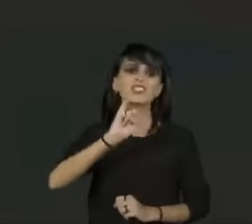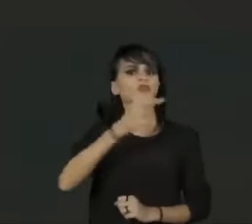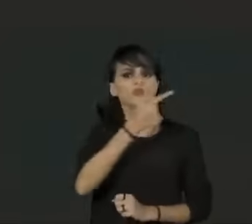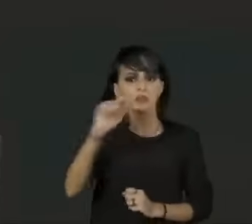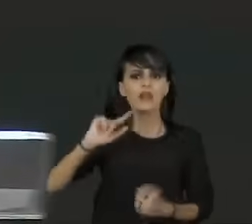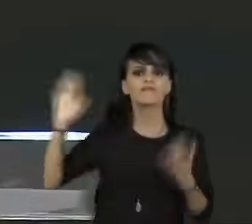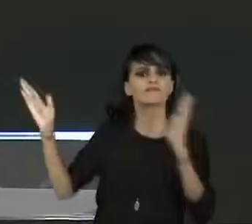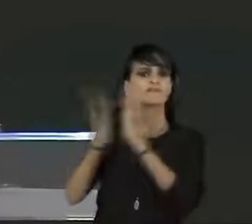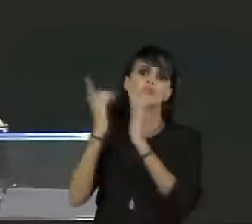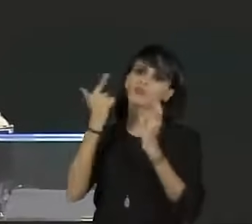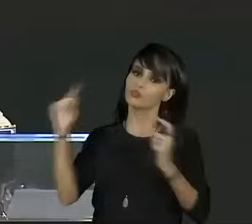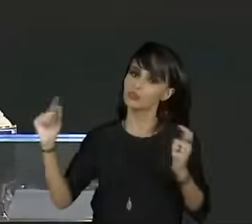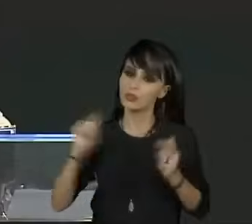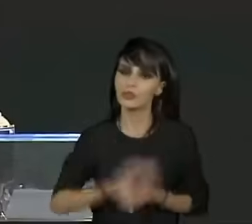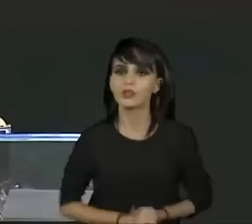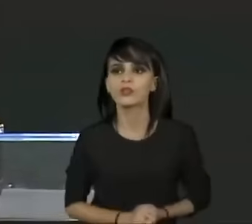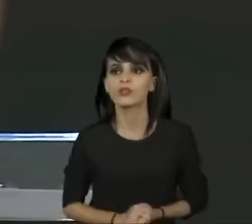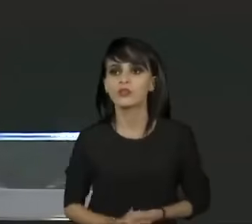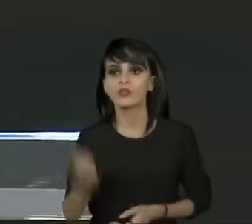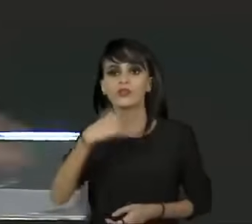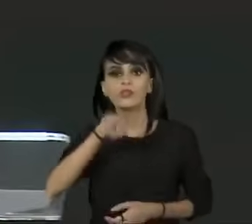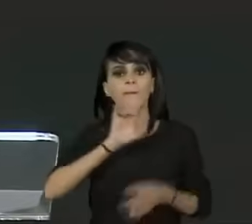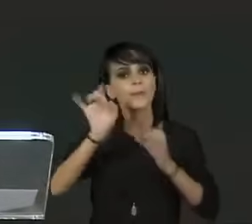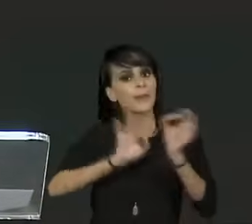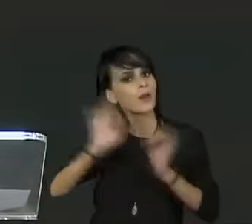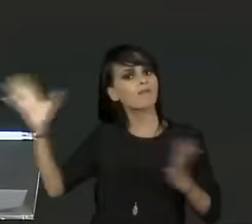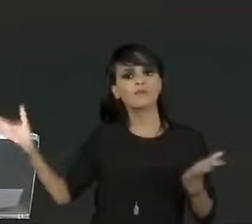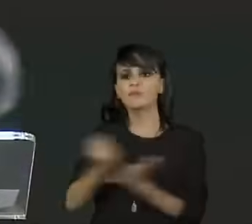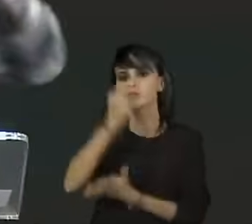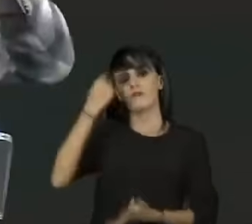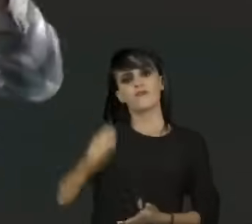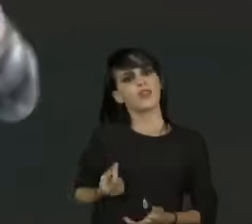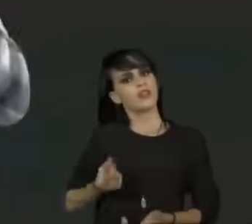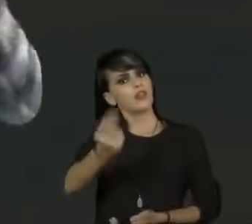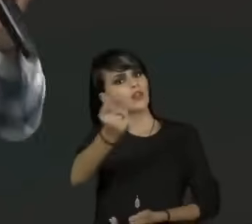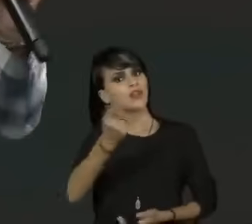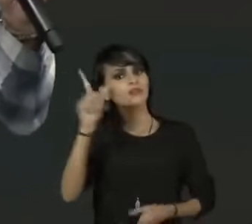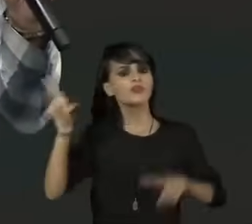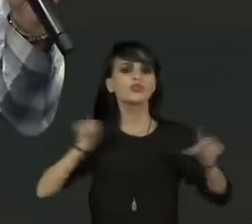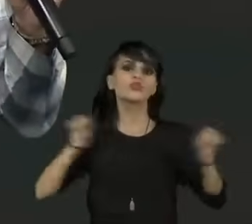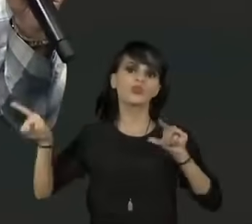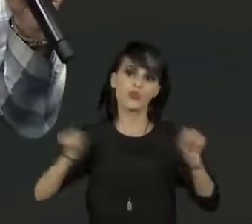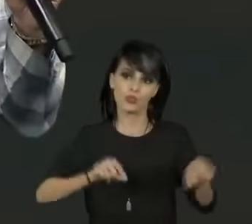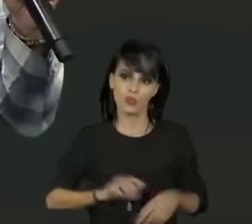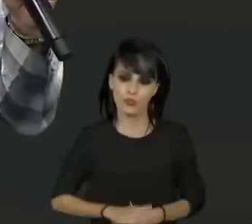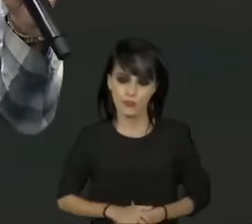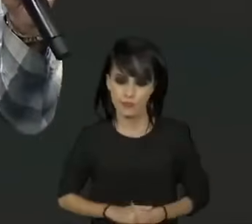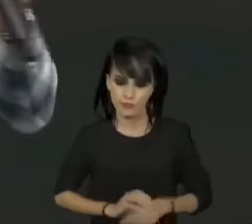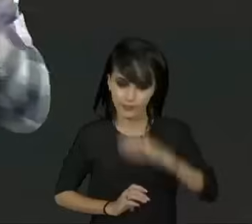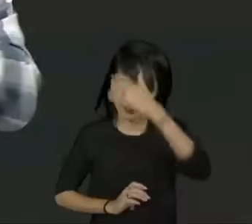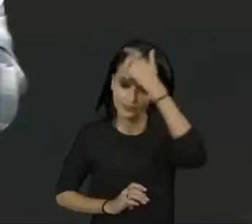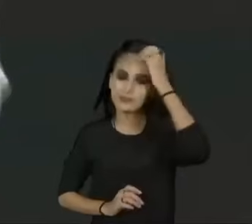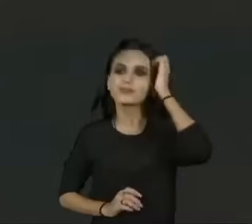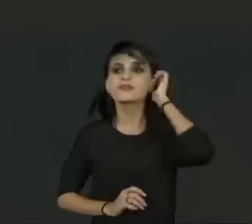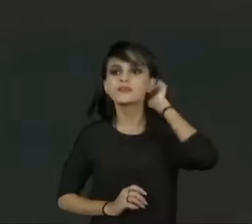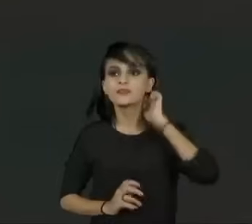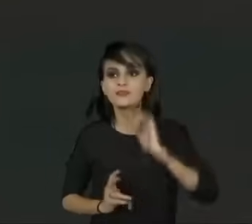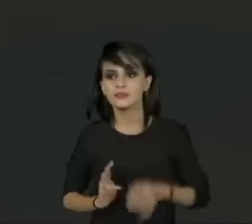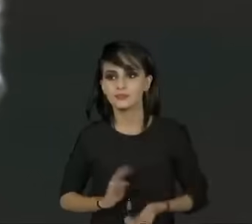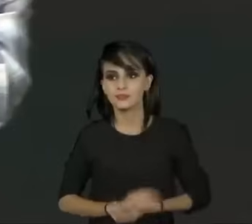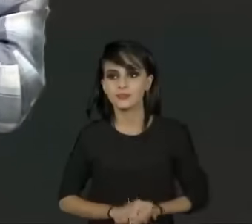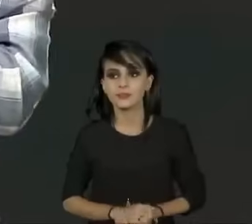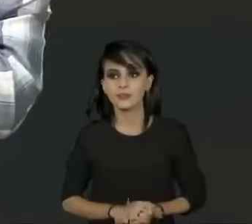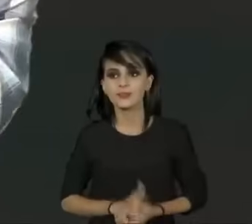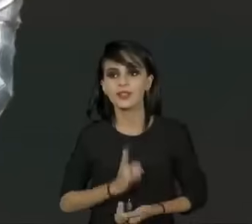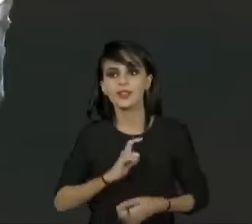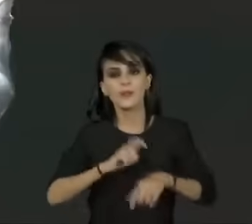você tá se preparando para ser arrebatado para viver eternamente meu irmão escolha glória a Deus você quer ter alguns